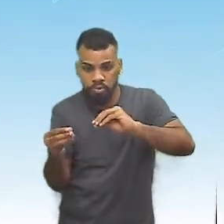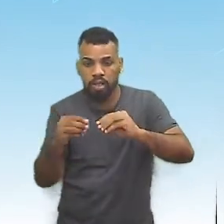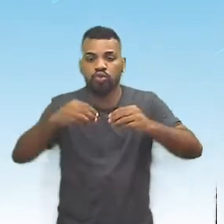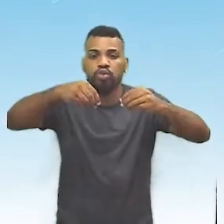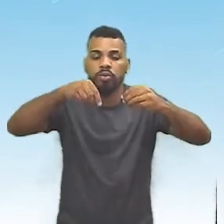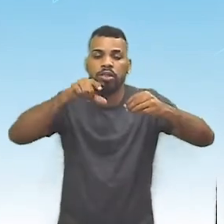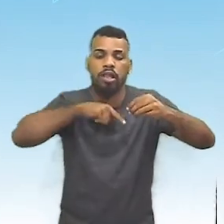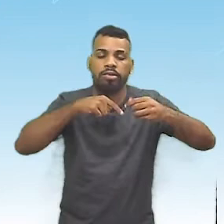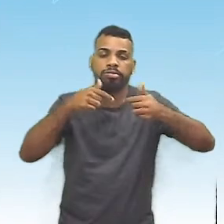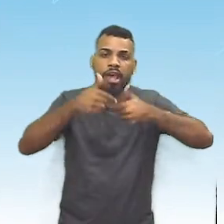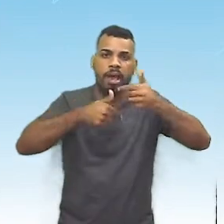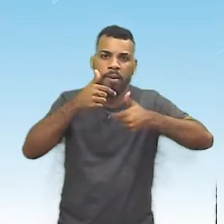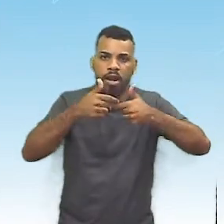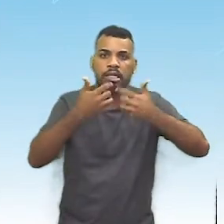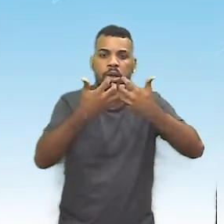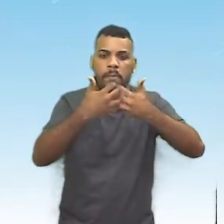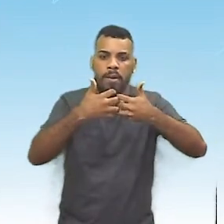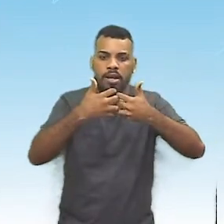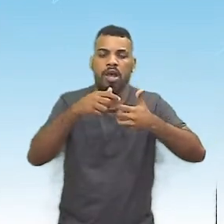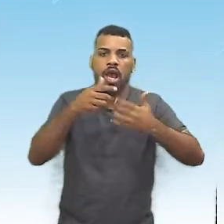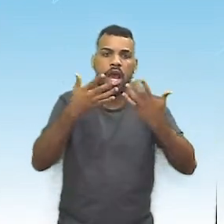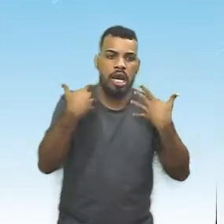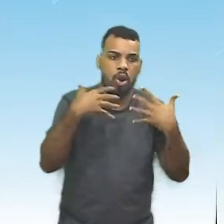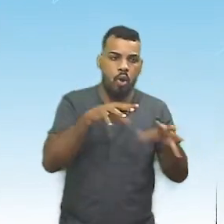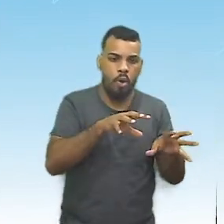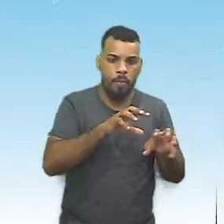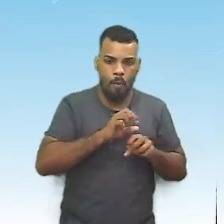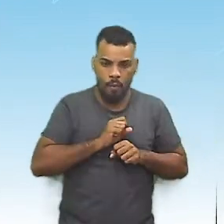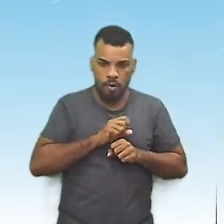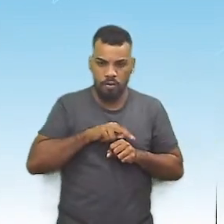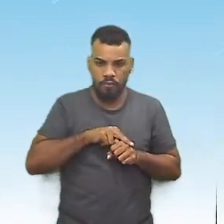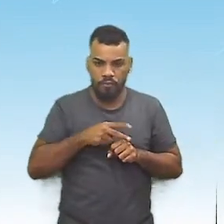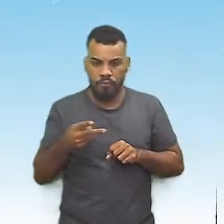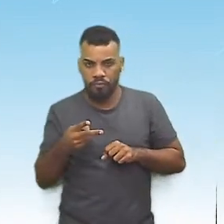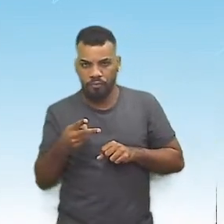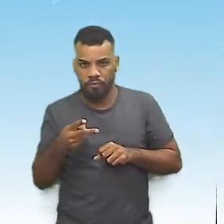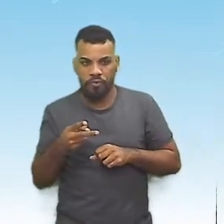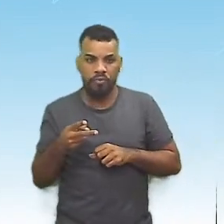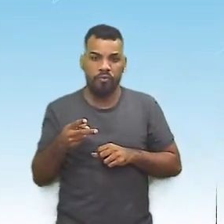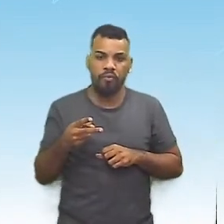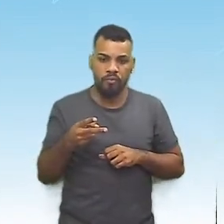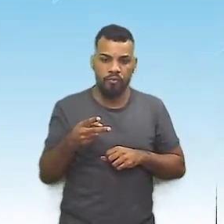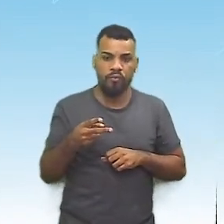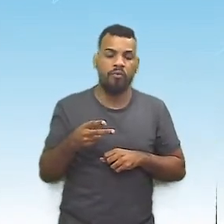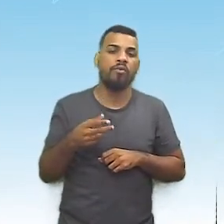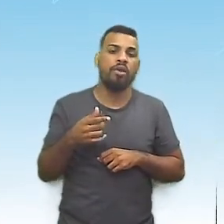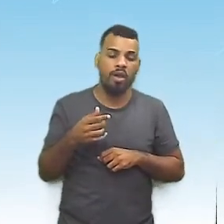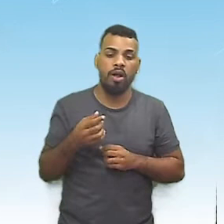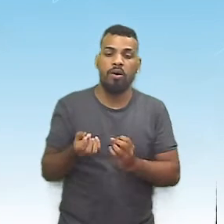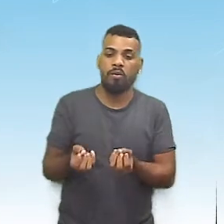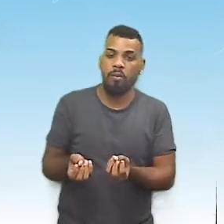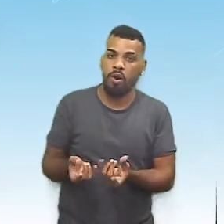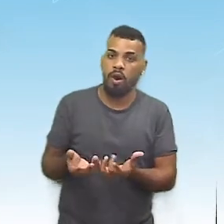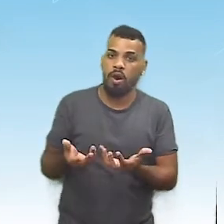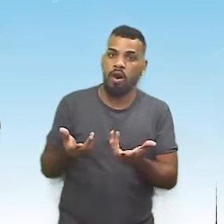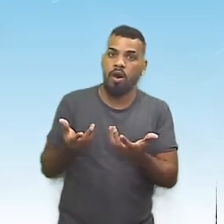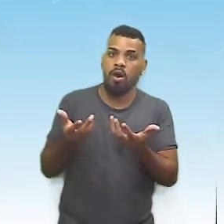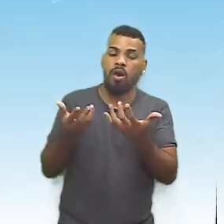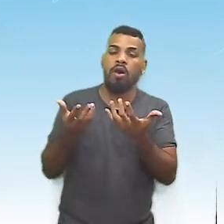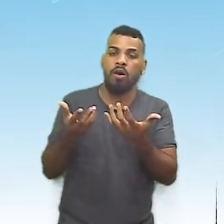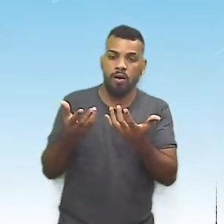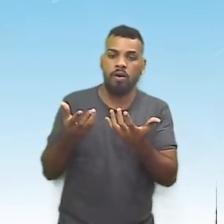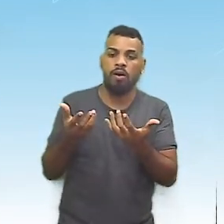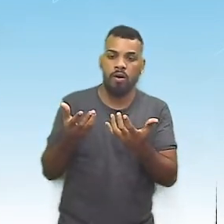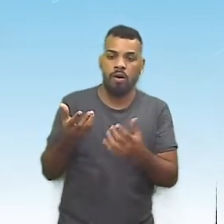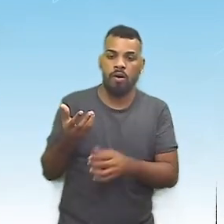máquina transfere parte do calor absorvido por uma fonte quente, fazendo aquecer e esfriar